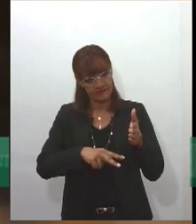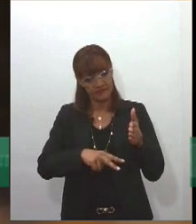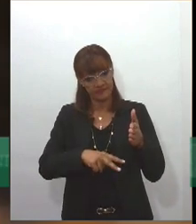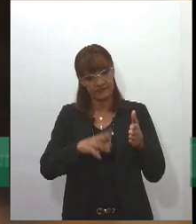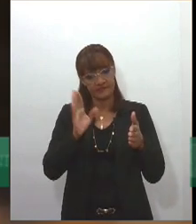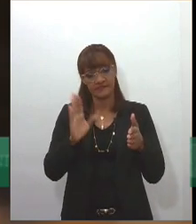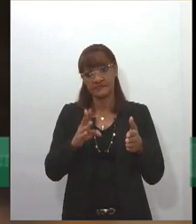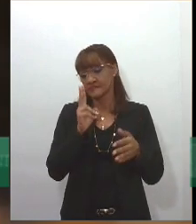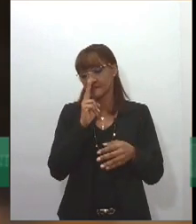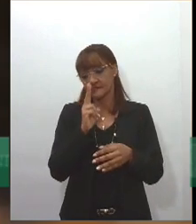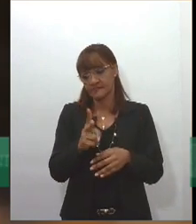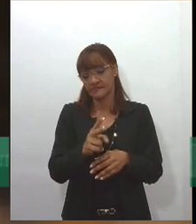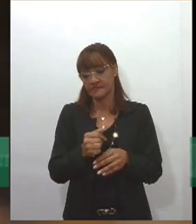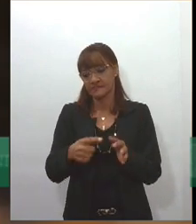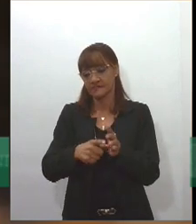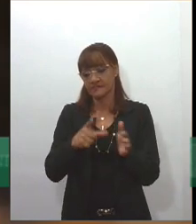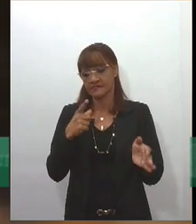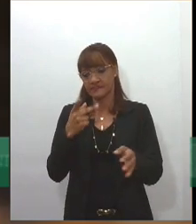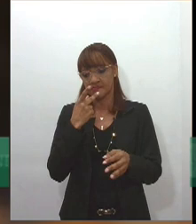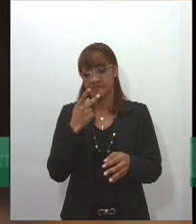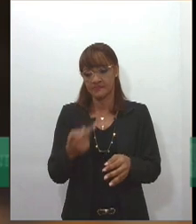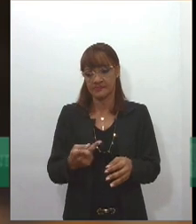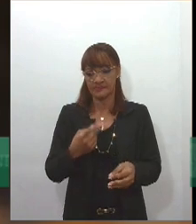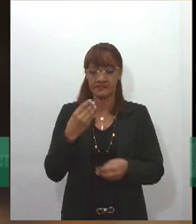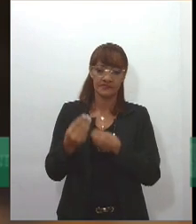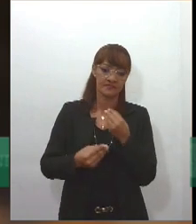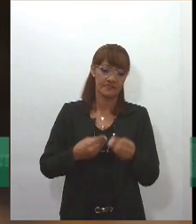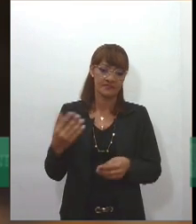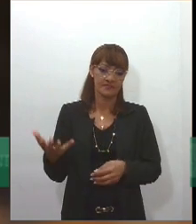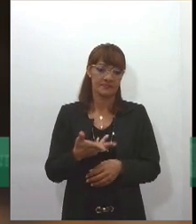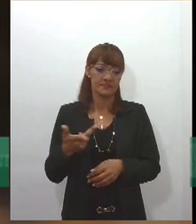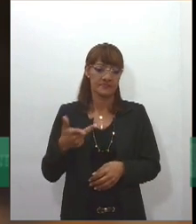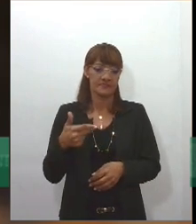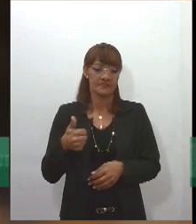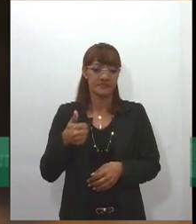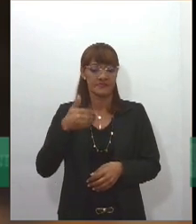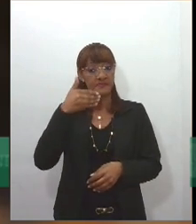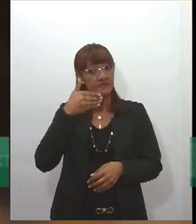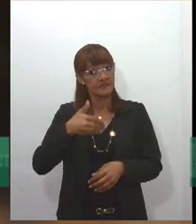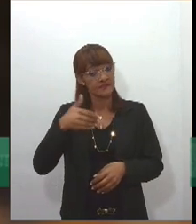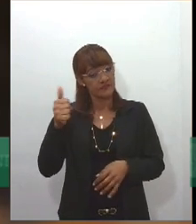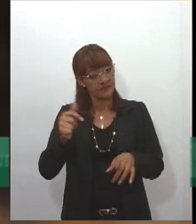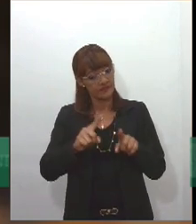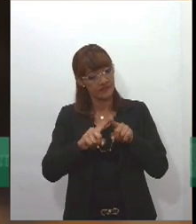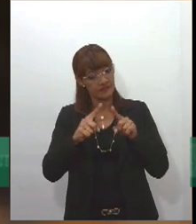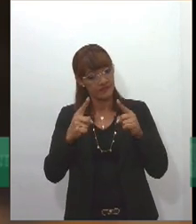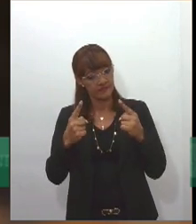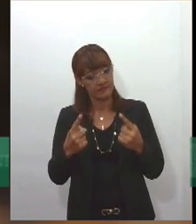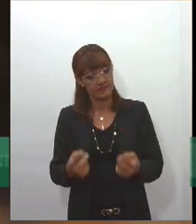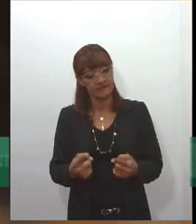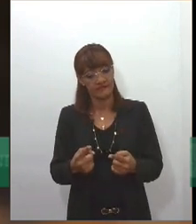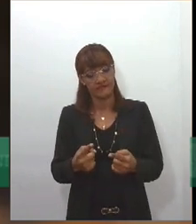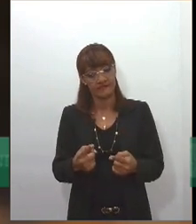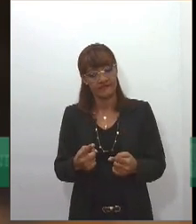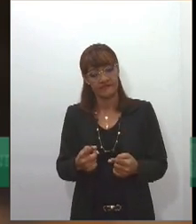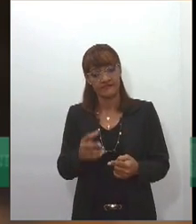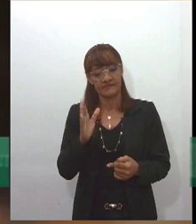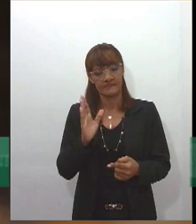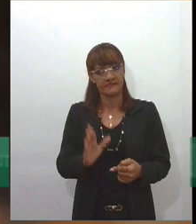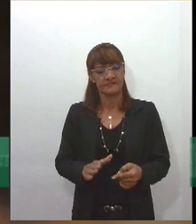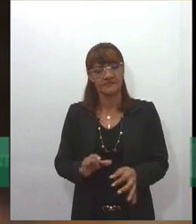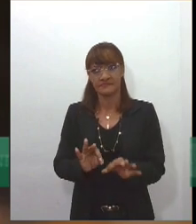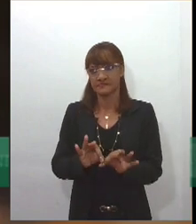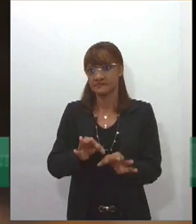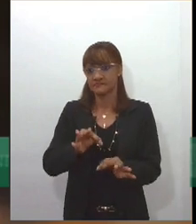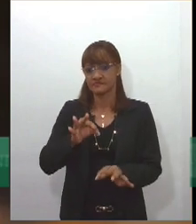eu falei eu acho que há formas de melhorar esse projeto mas ele contém uma gama gigantesca de pontos